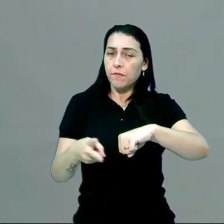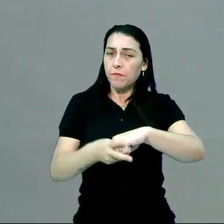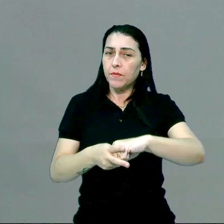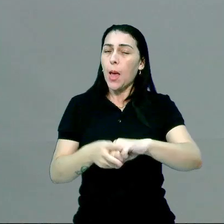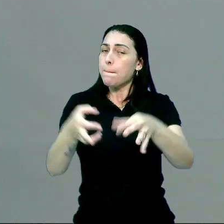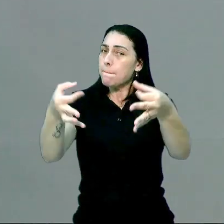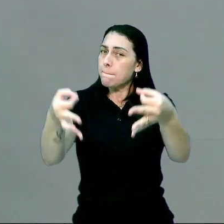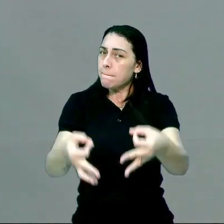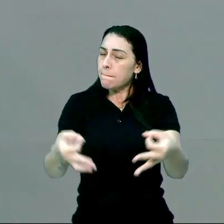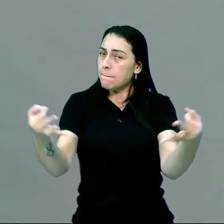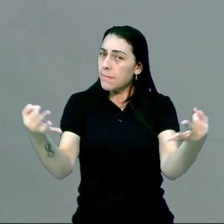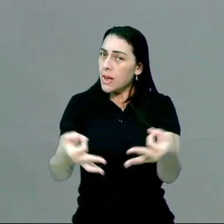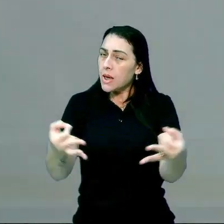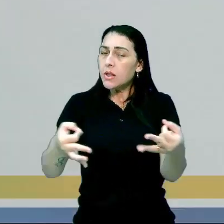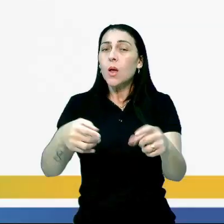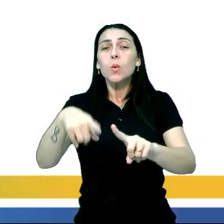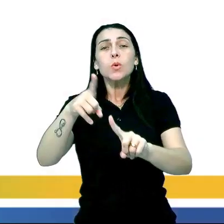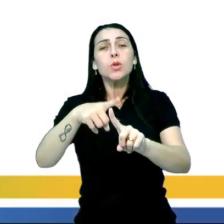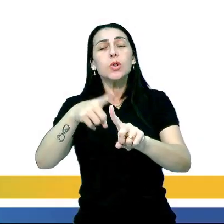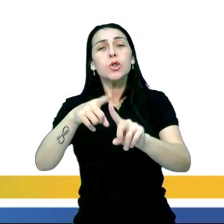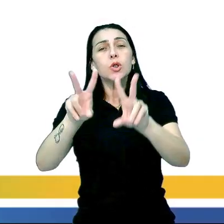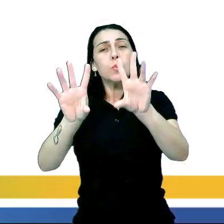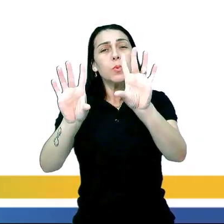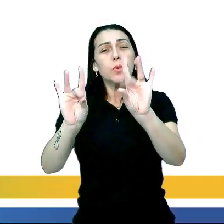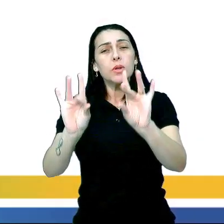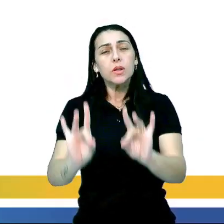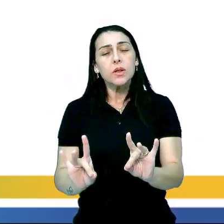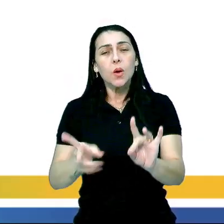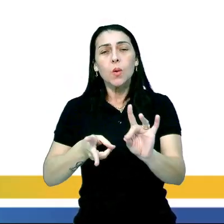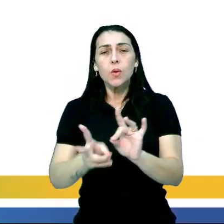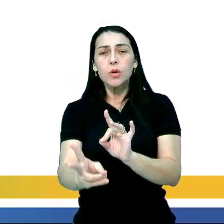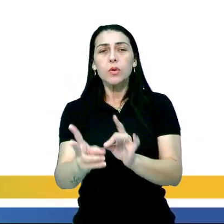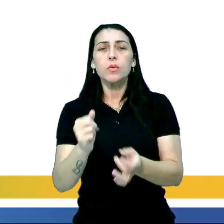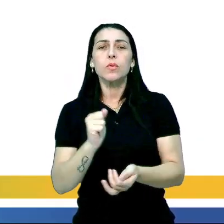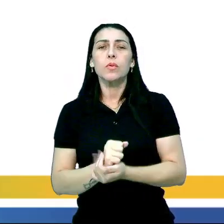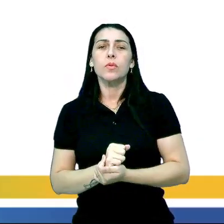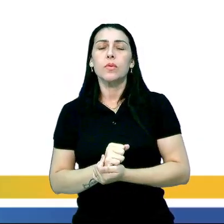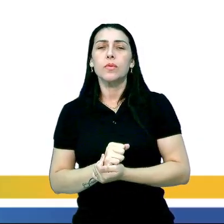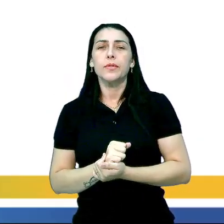casando perfeitamente com o tipo descritivo. E aí ele continua.